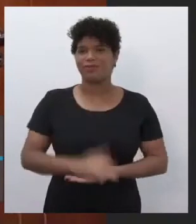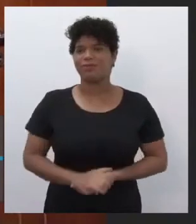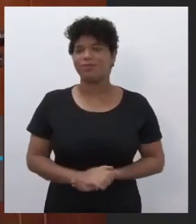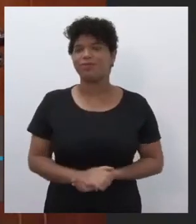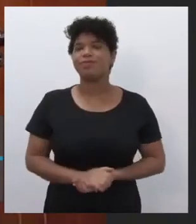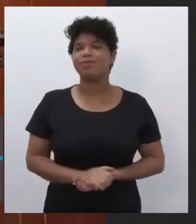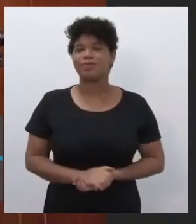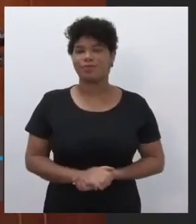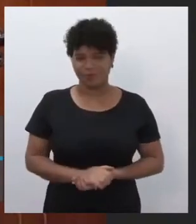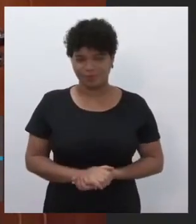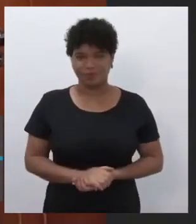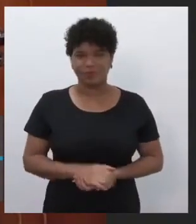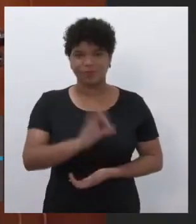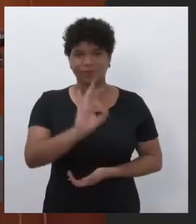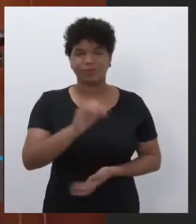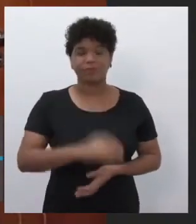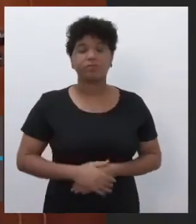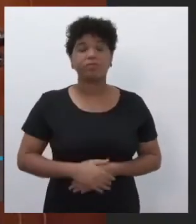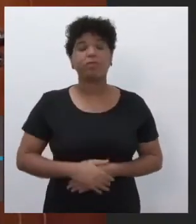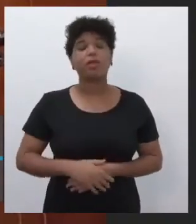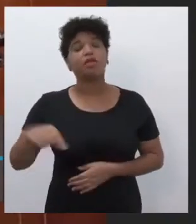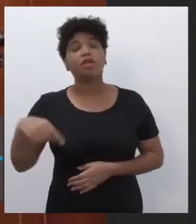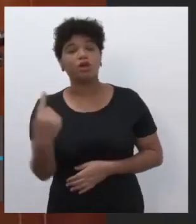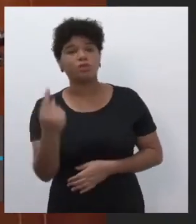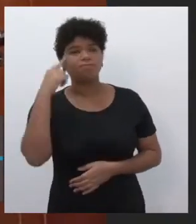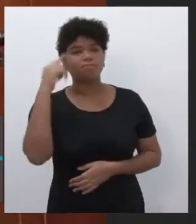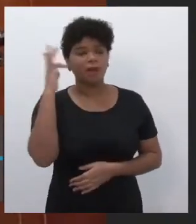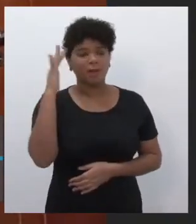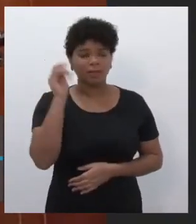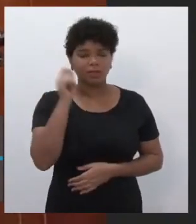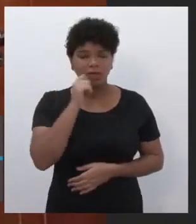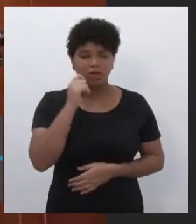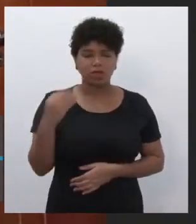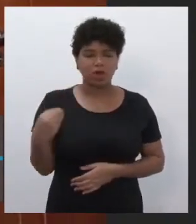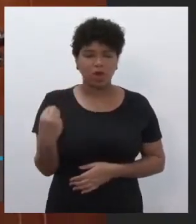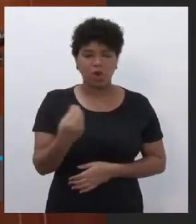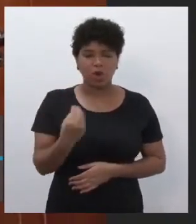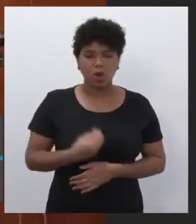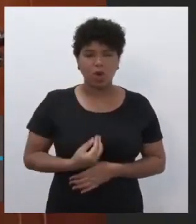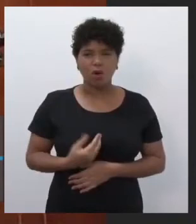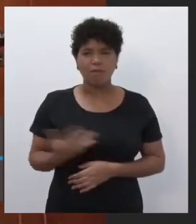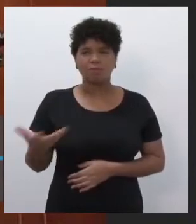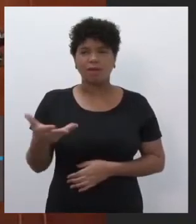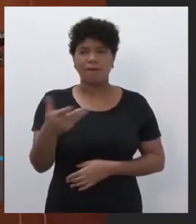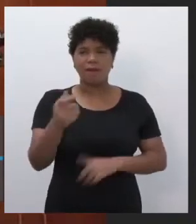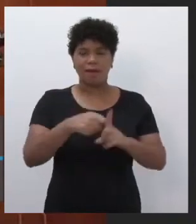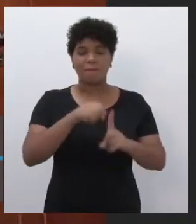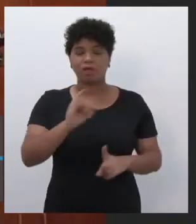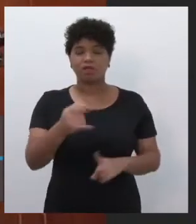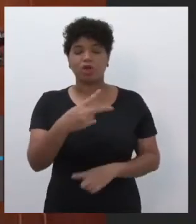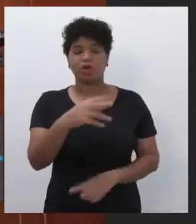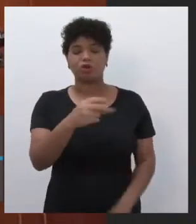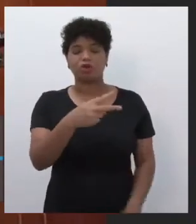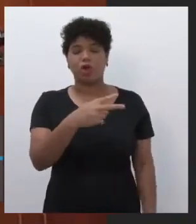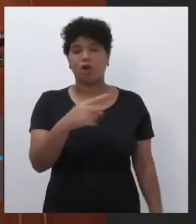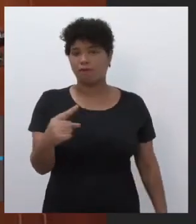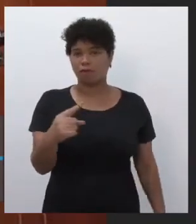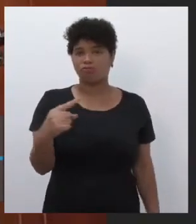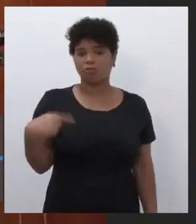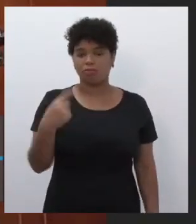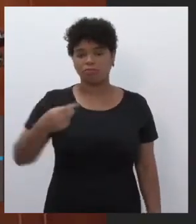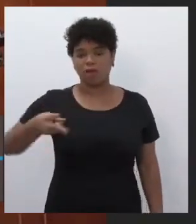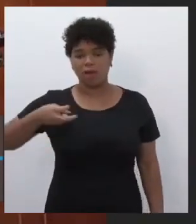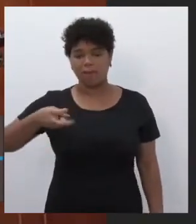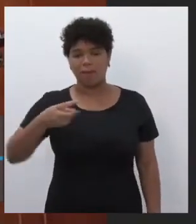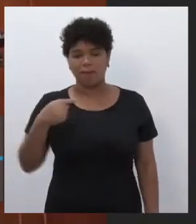Exatamente. E aí, pessoal, a gente pensando nessa recuperação intensiva de janeiro de 2021, a gente também tem que ver